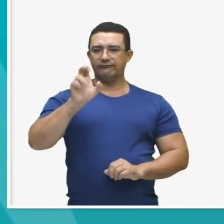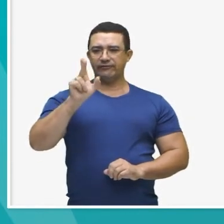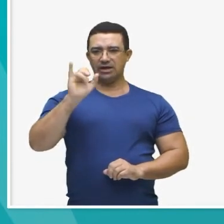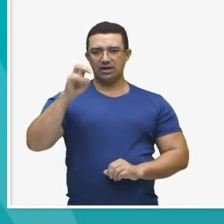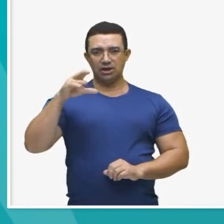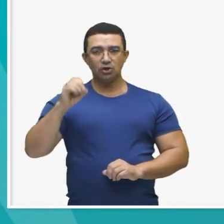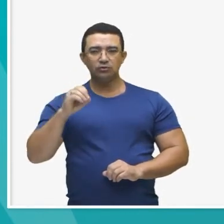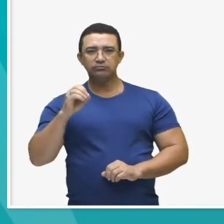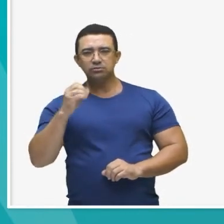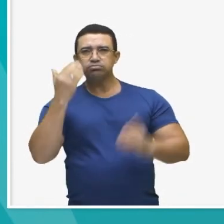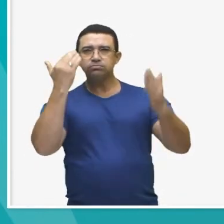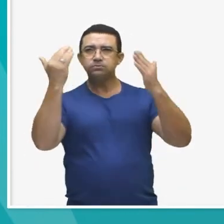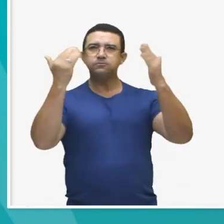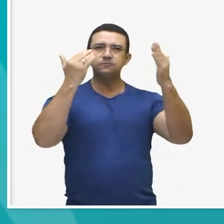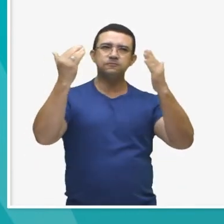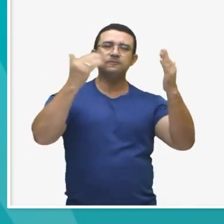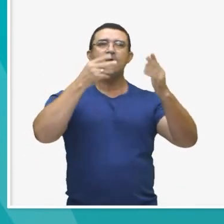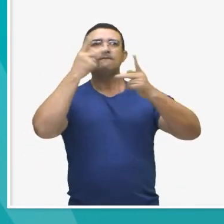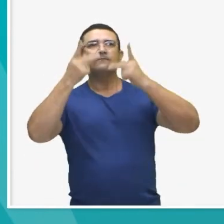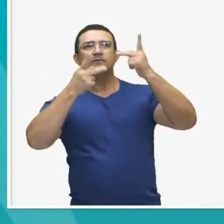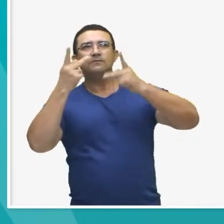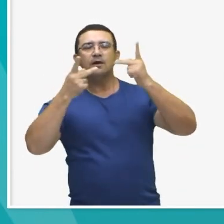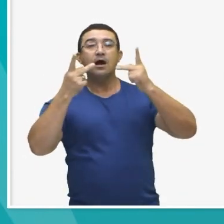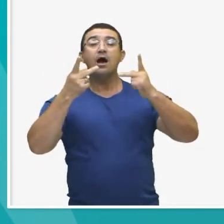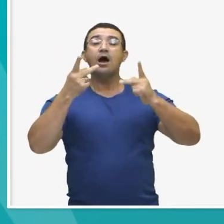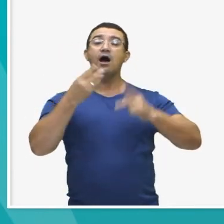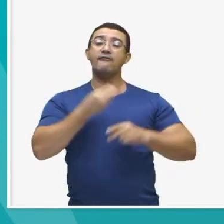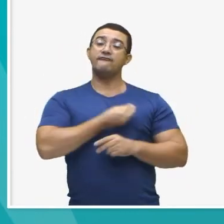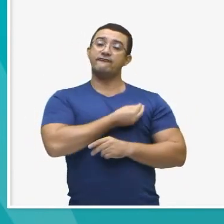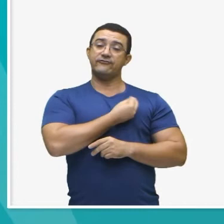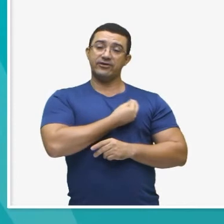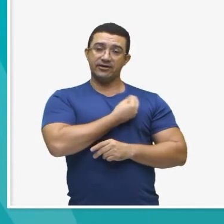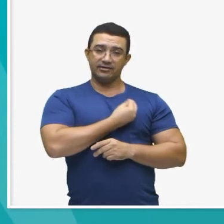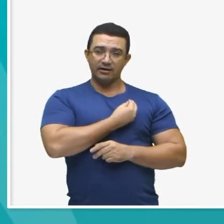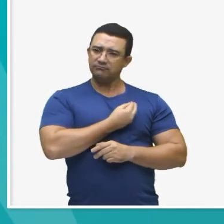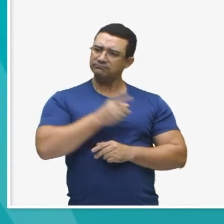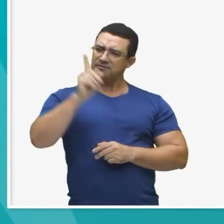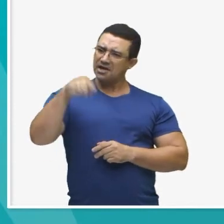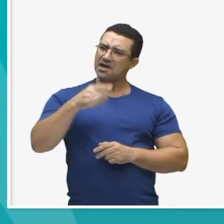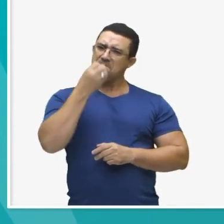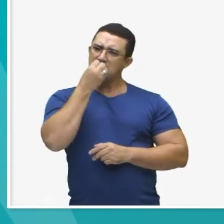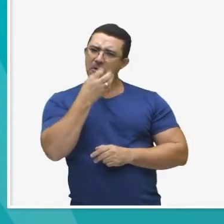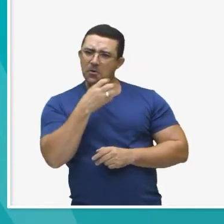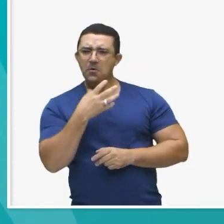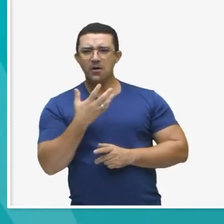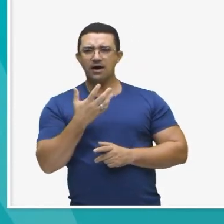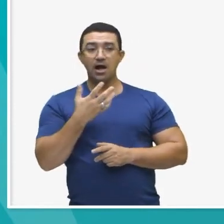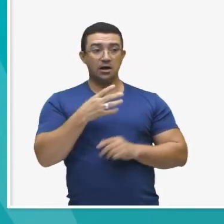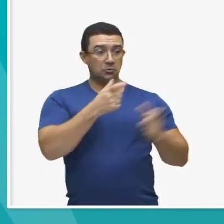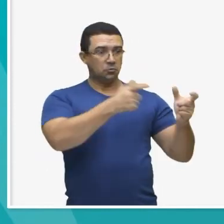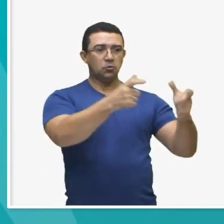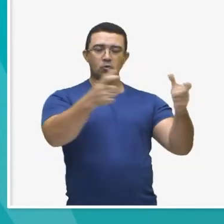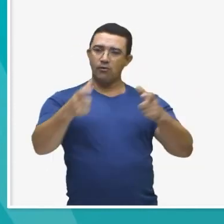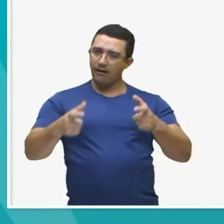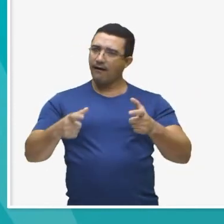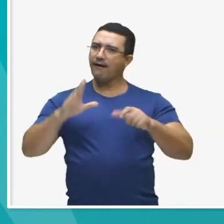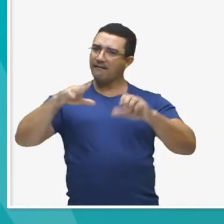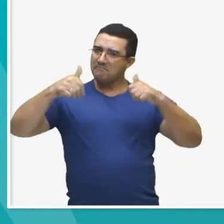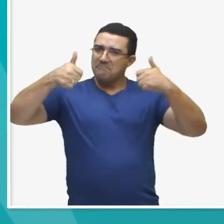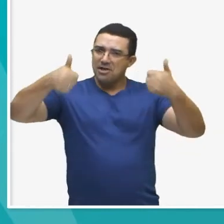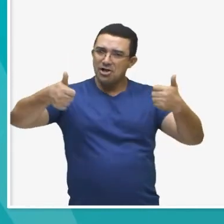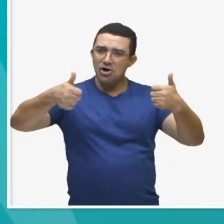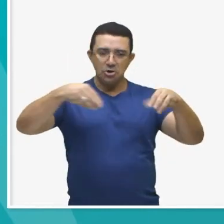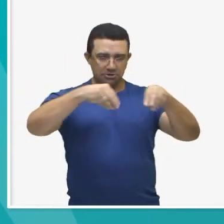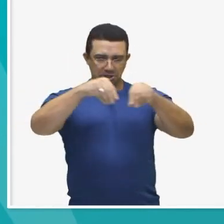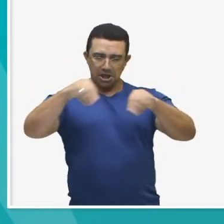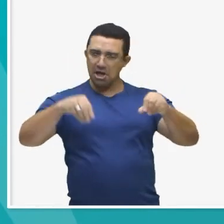a vida é doce, que o lugar é melhor, a terra é mais macia e